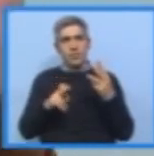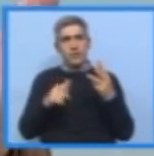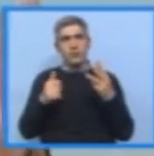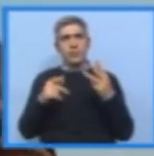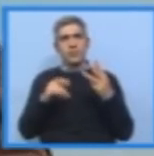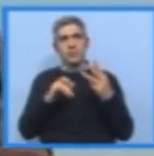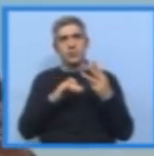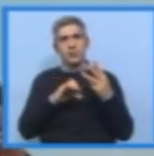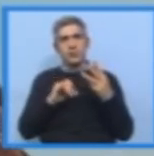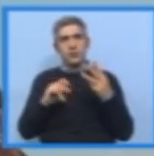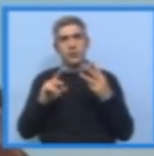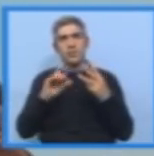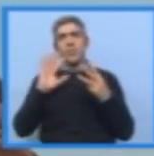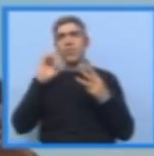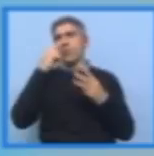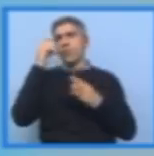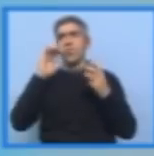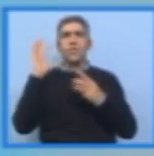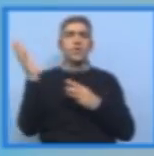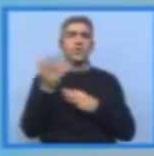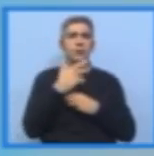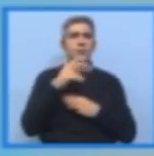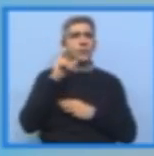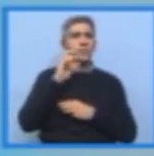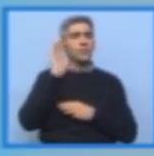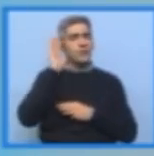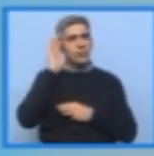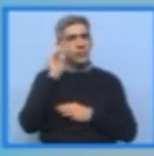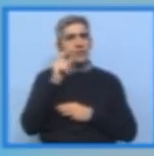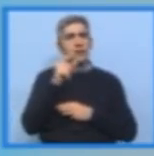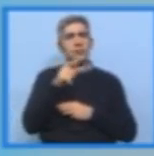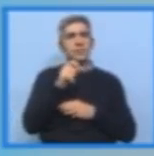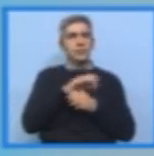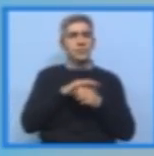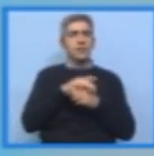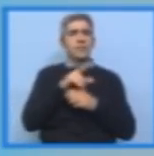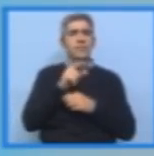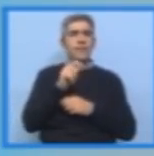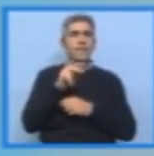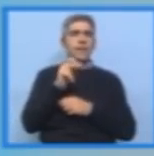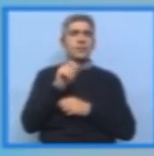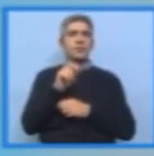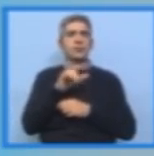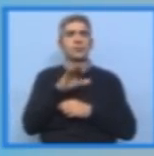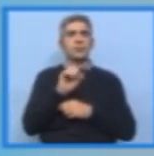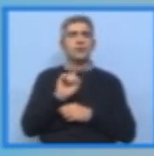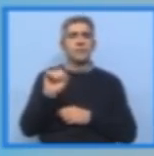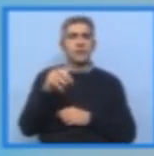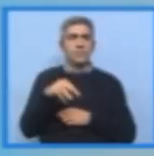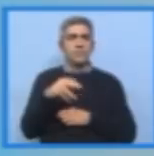Representam a humanidade inteira, não é? Vamos então escutar esse episódio, que é do Evangelho de